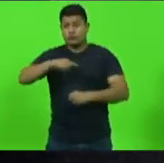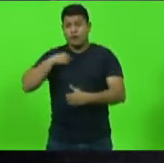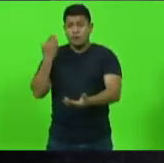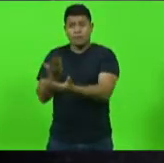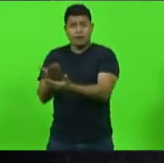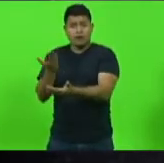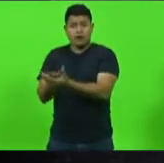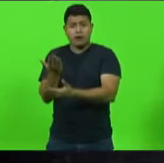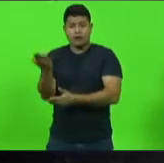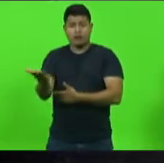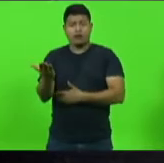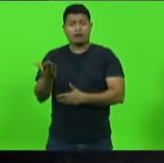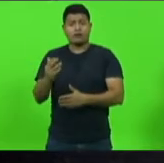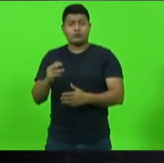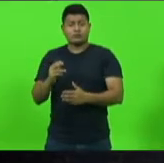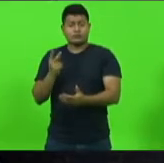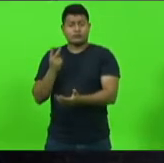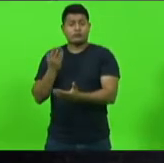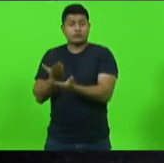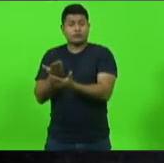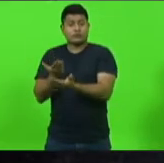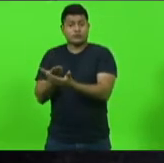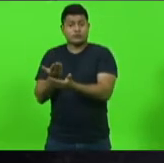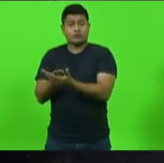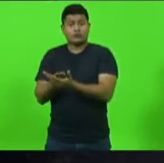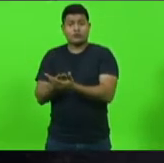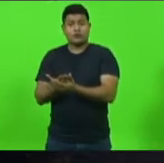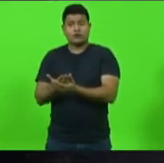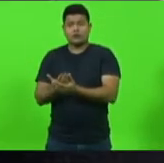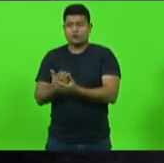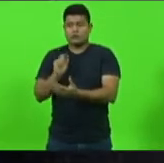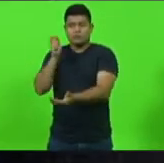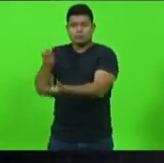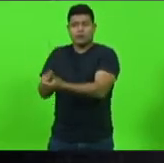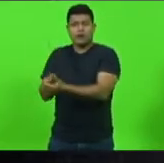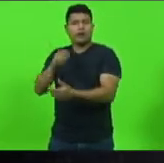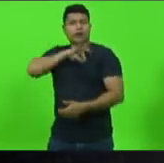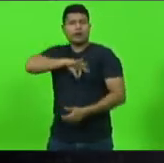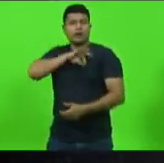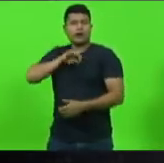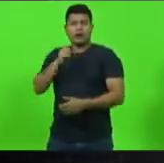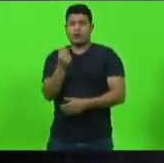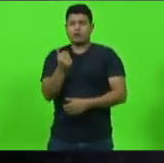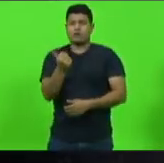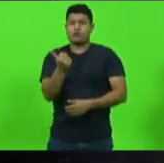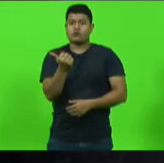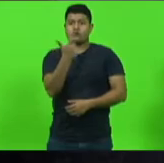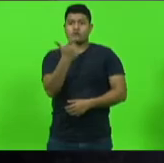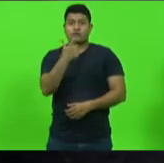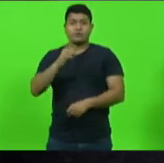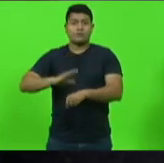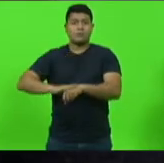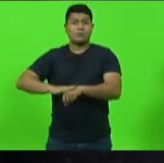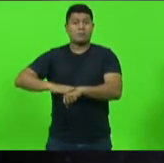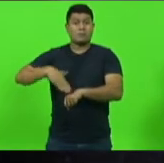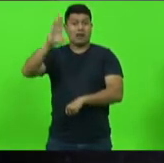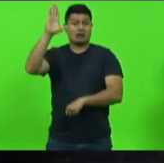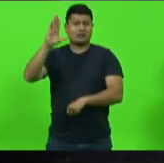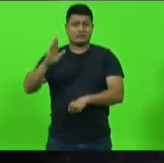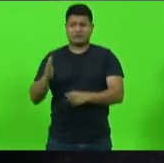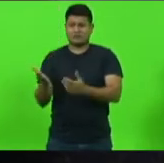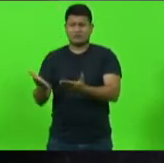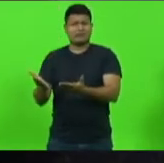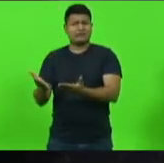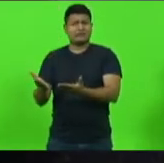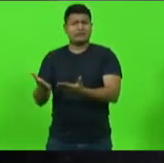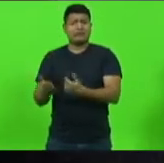ser oficial, darmos mais R$11 mil na conta dele. É isso que nós estamos discutindo aqui. Como é que nós